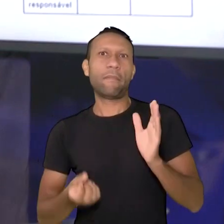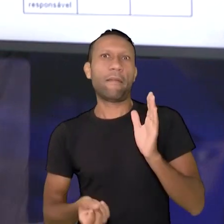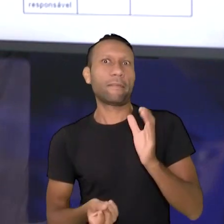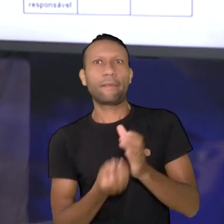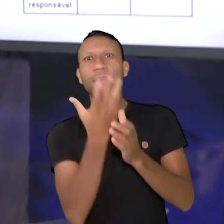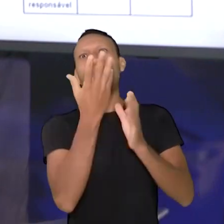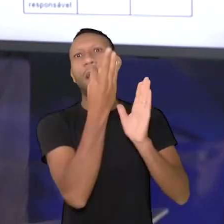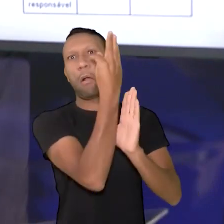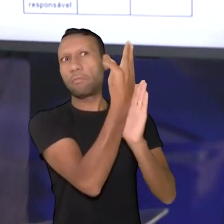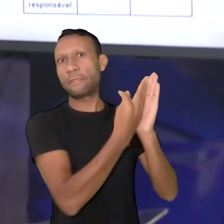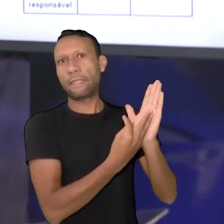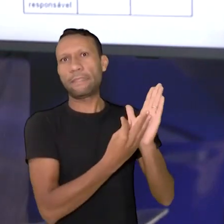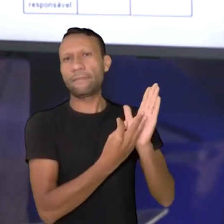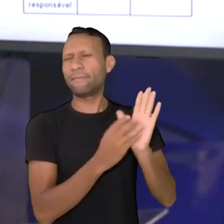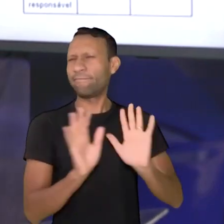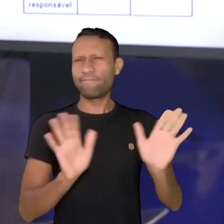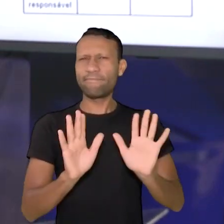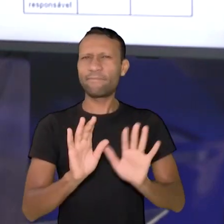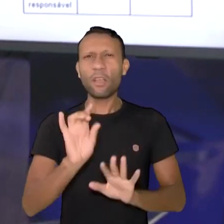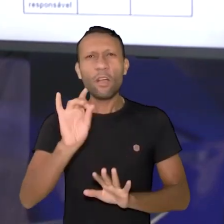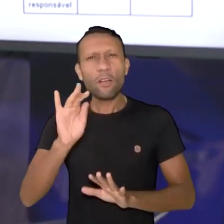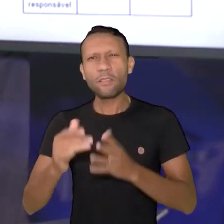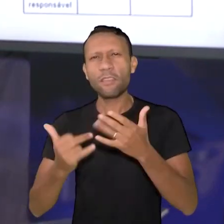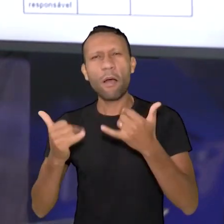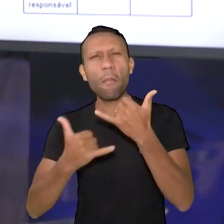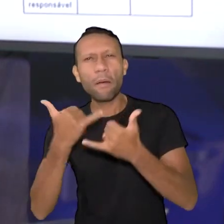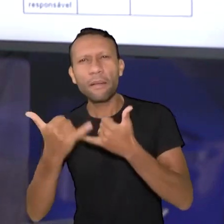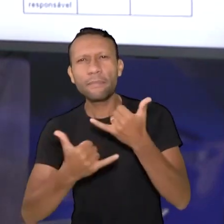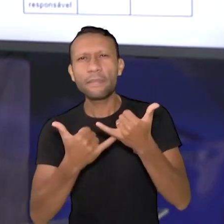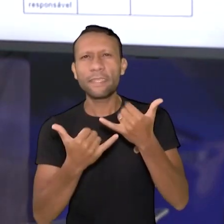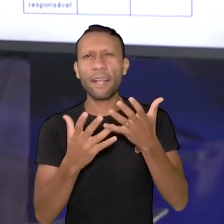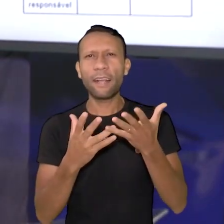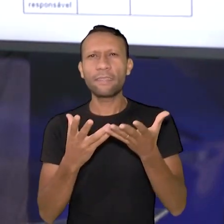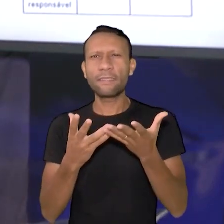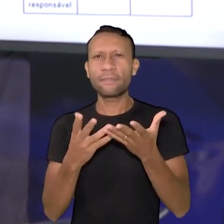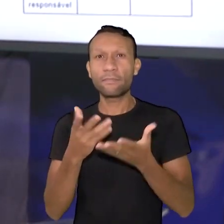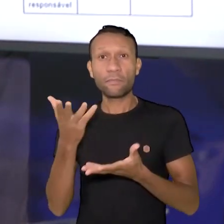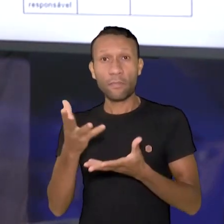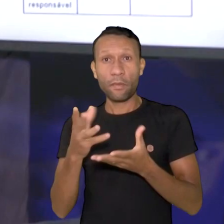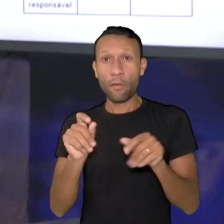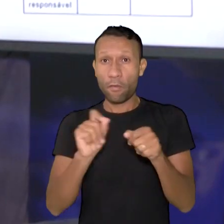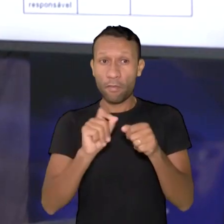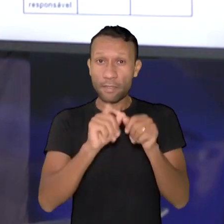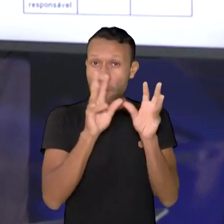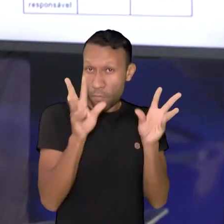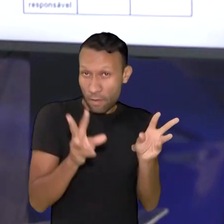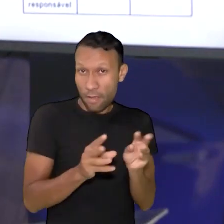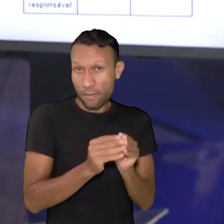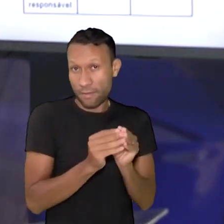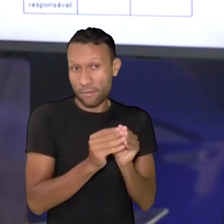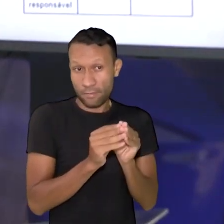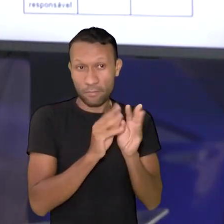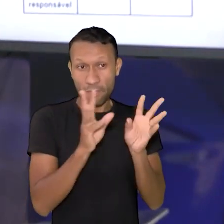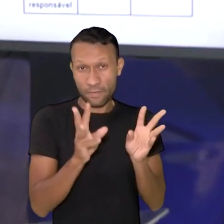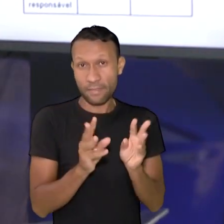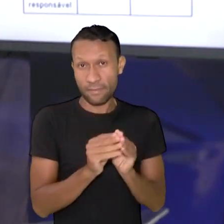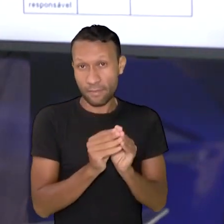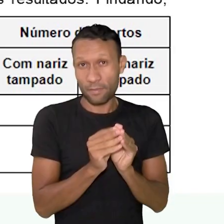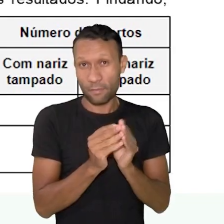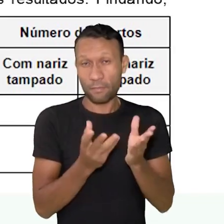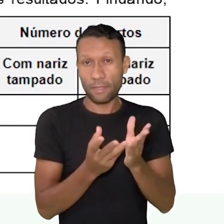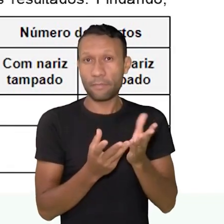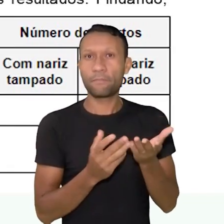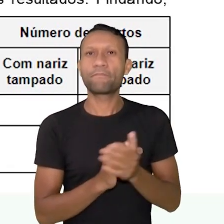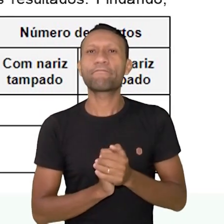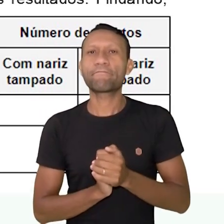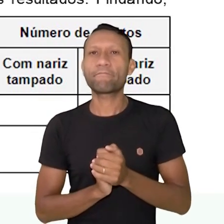Não, é para você brincar. Como é que você vai brincar? Você vai juntar, eu vou fazer um resumão aqui para não ter que ler isso tudo, tá bom? Vocês leem na apostila. Você vai